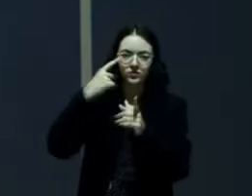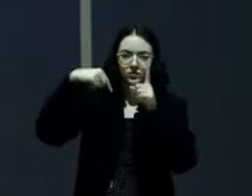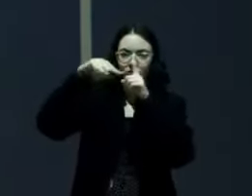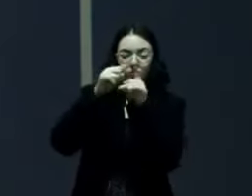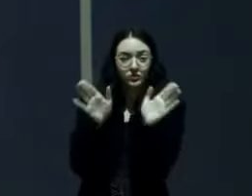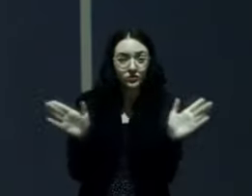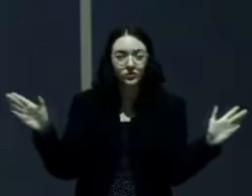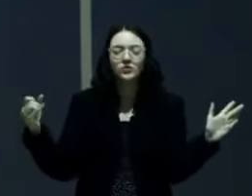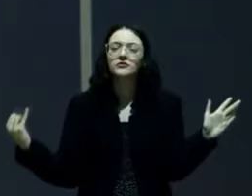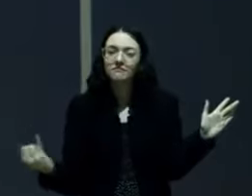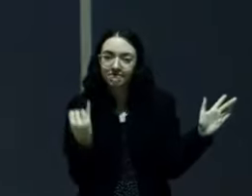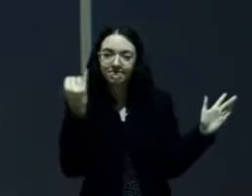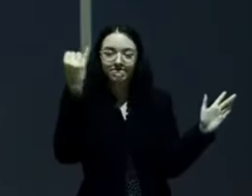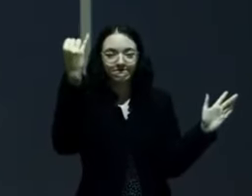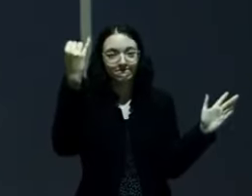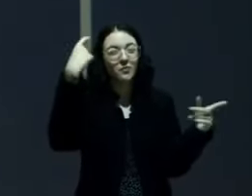O mundo quase não entende,